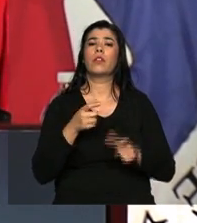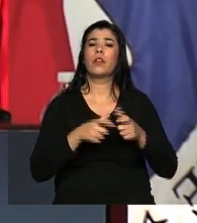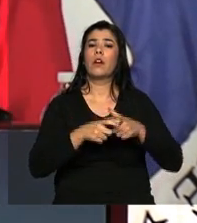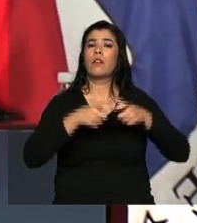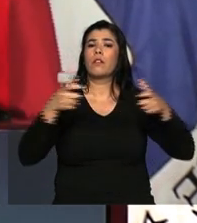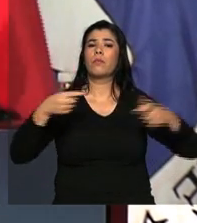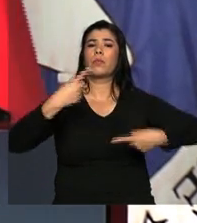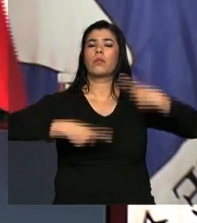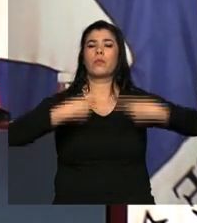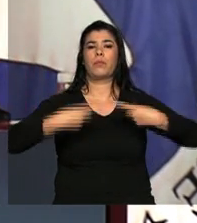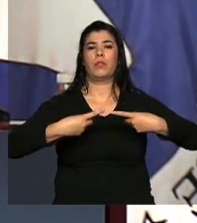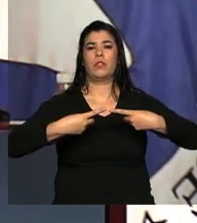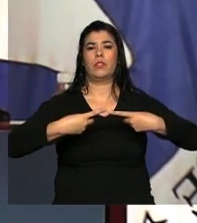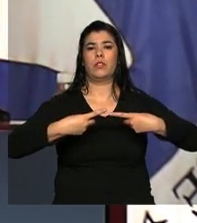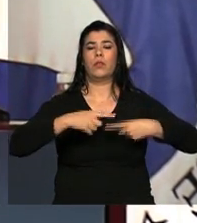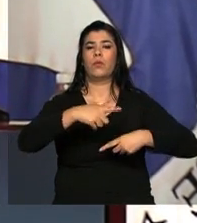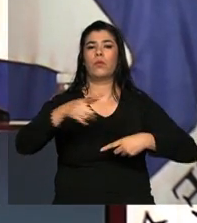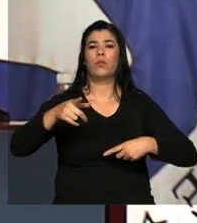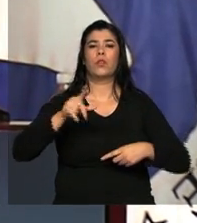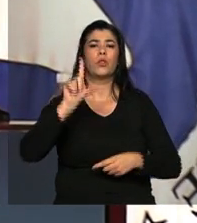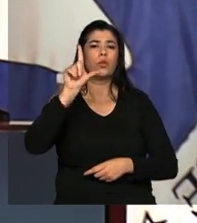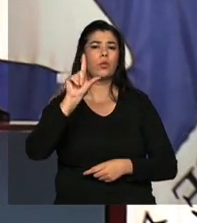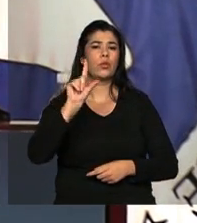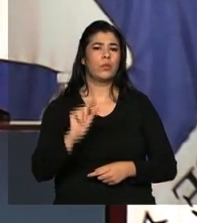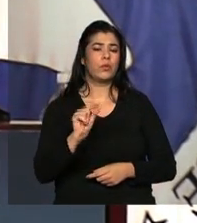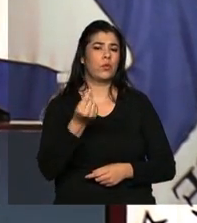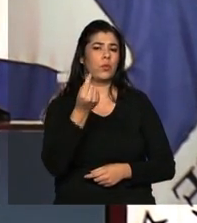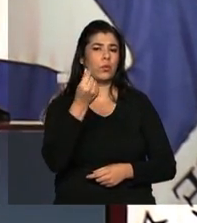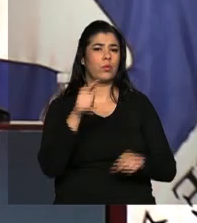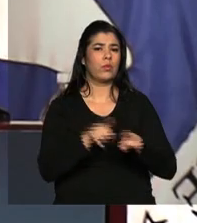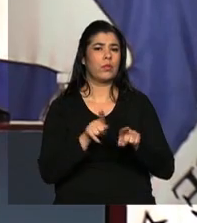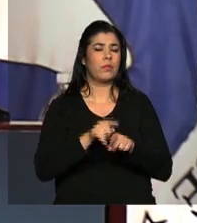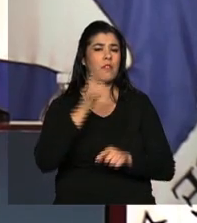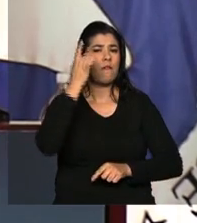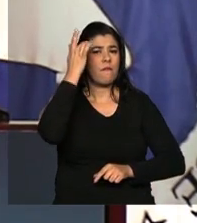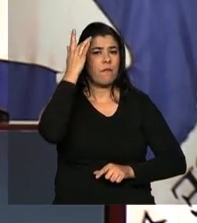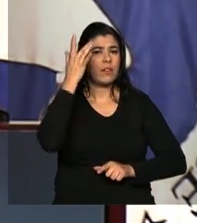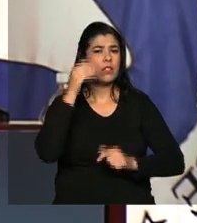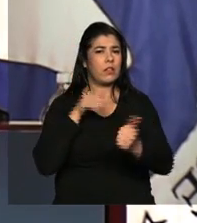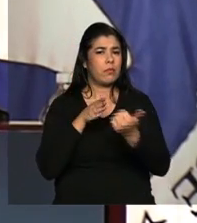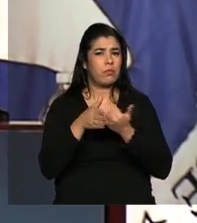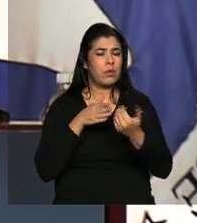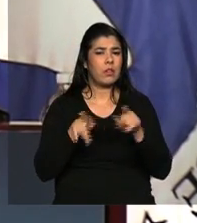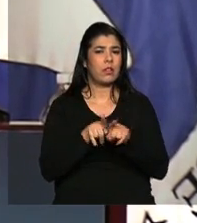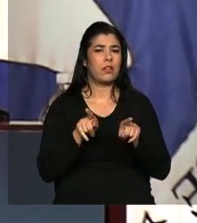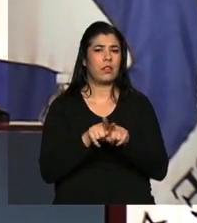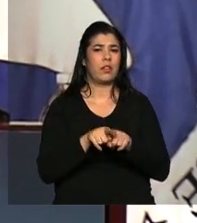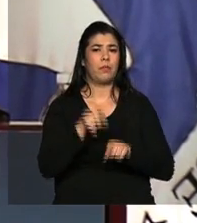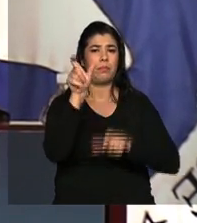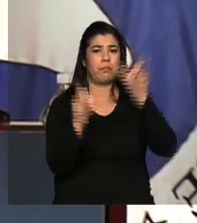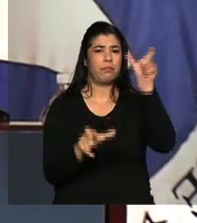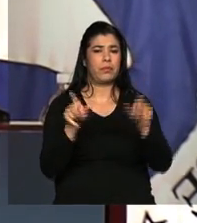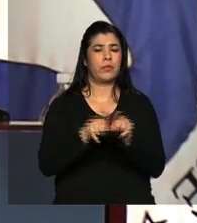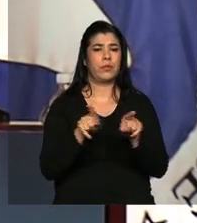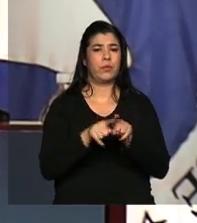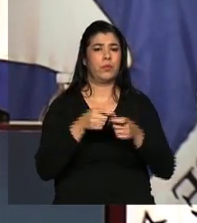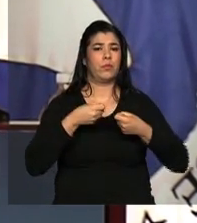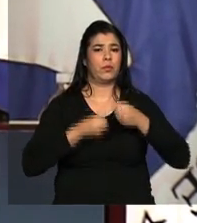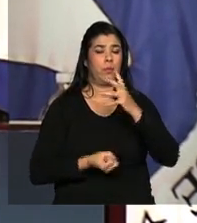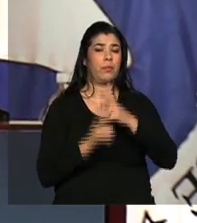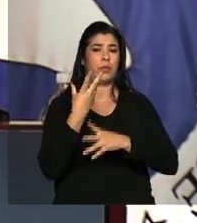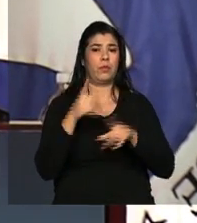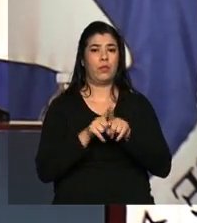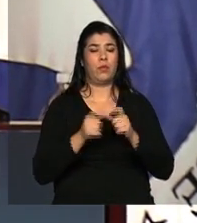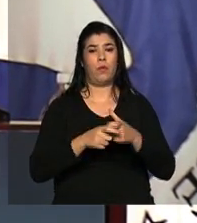nossa economia, reduzindo custos, facilitando o fluxo de mercadorias e pessoas, e aumentando